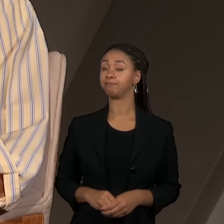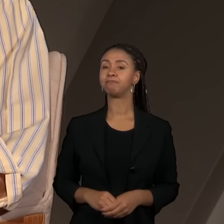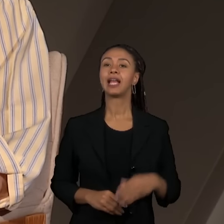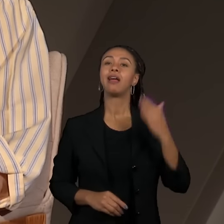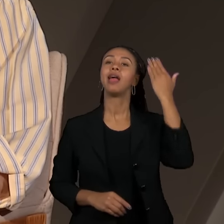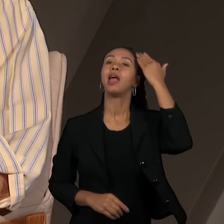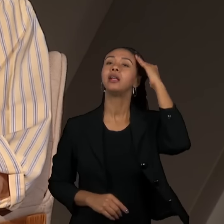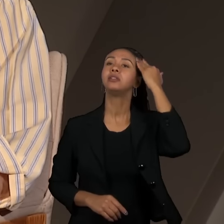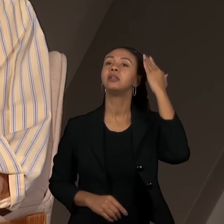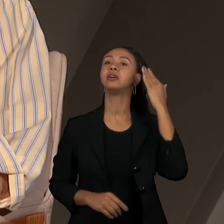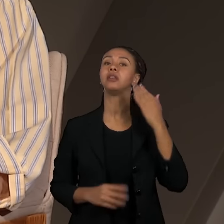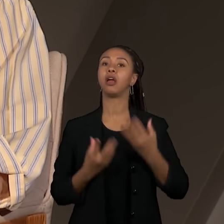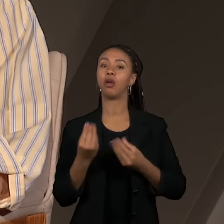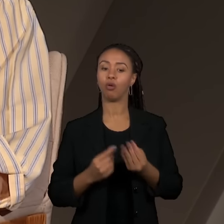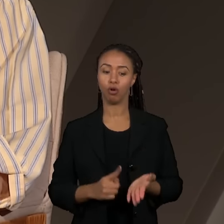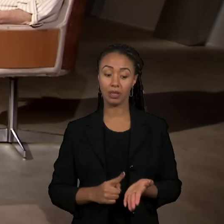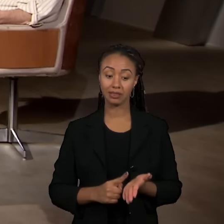o potencial